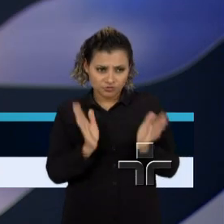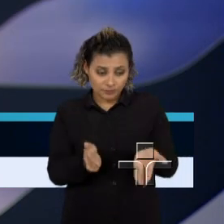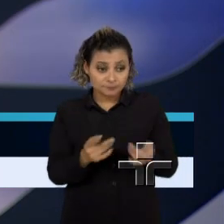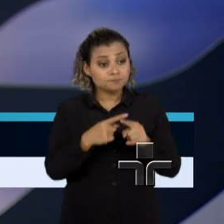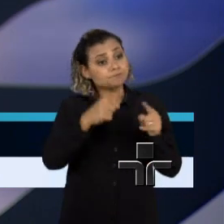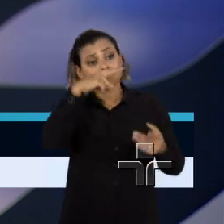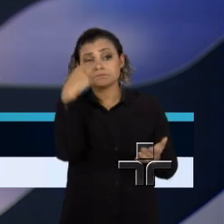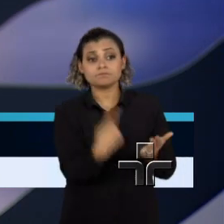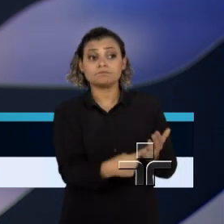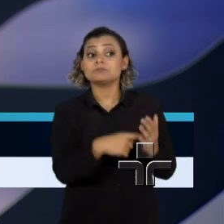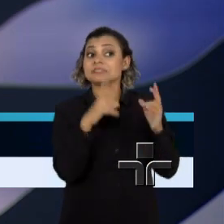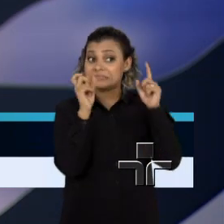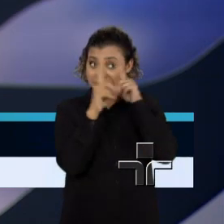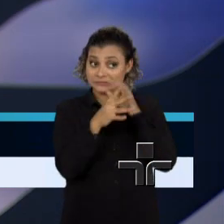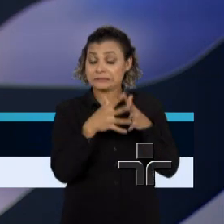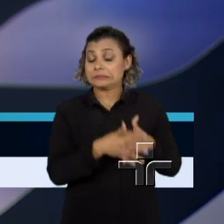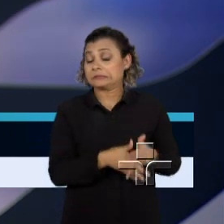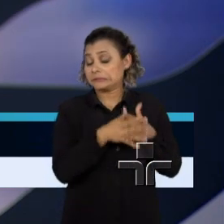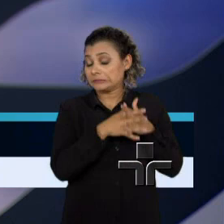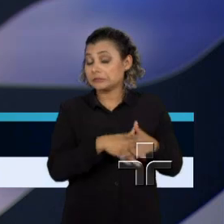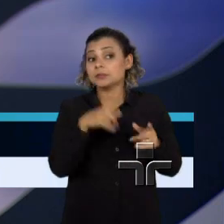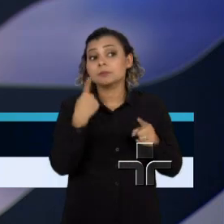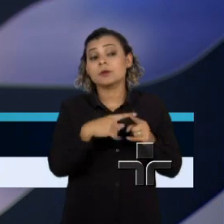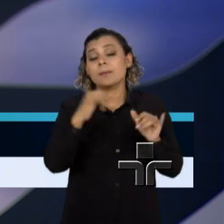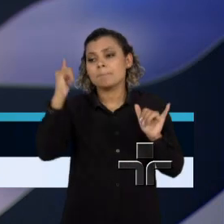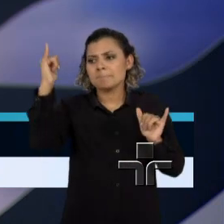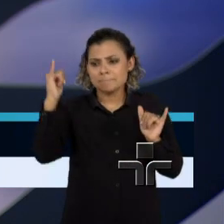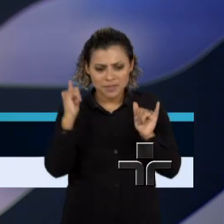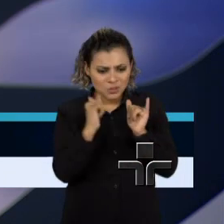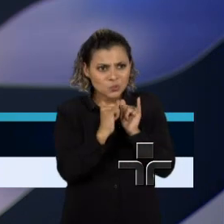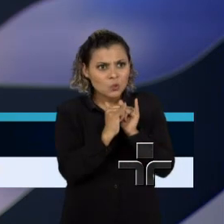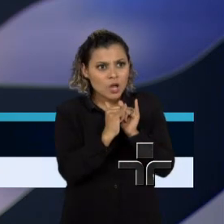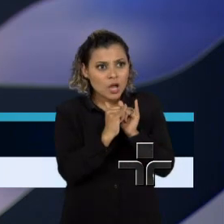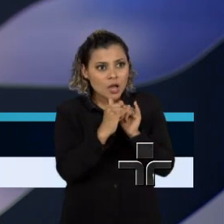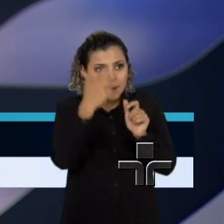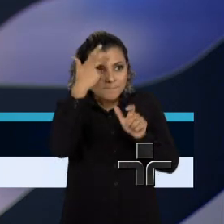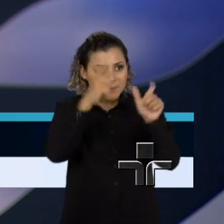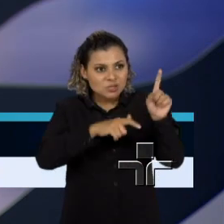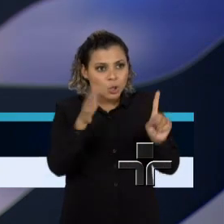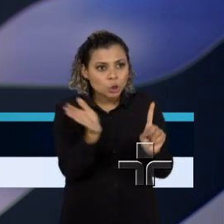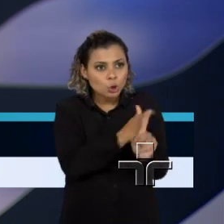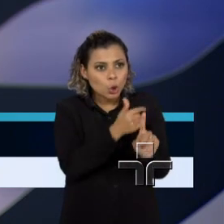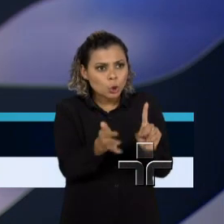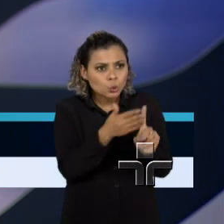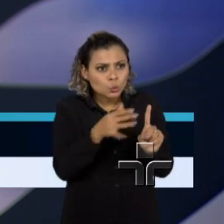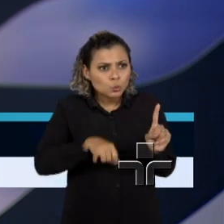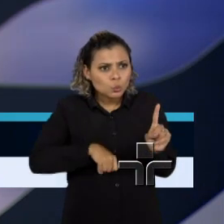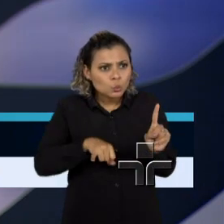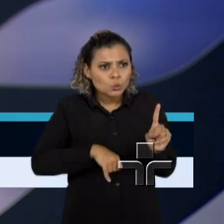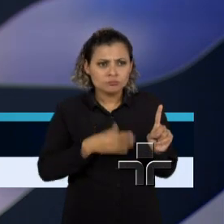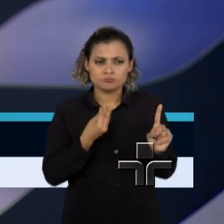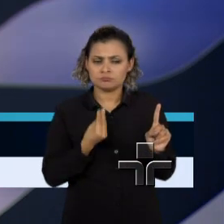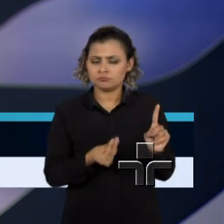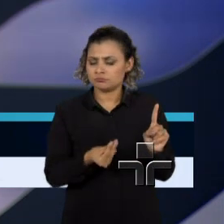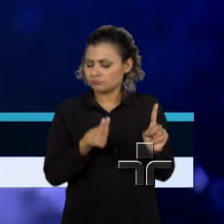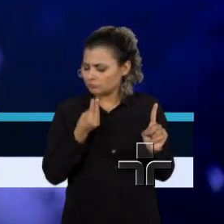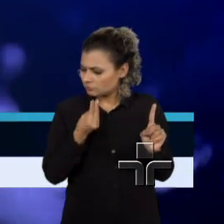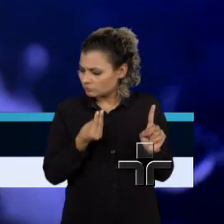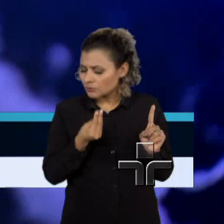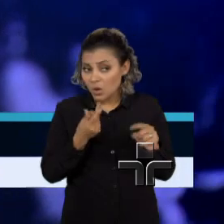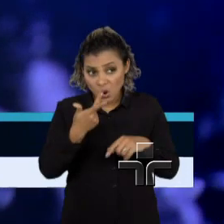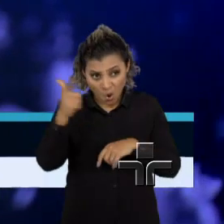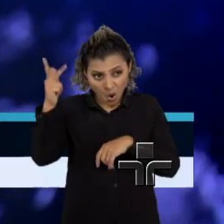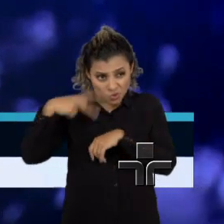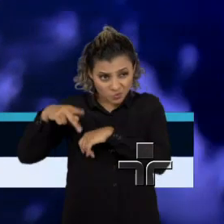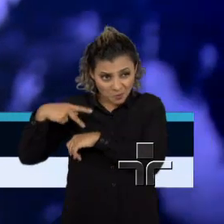pacto complicado, porque envolve perdoar torturadores do Estado brasileiro. né? Outros países, eles